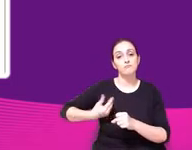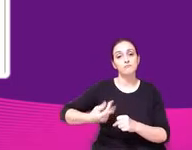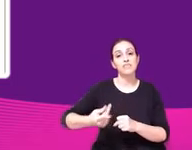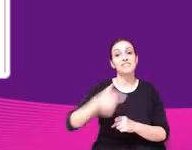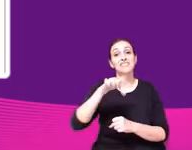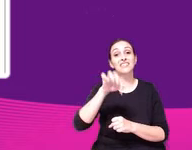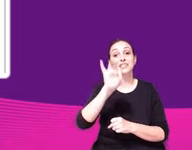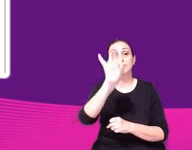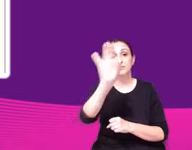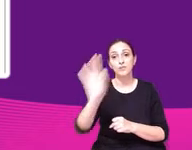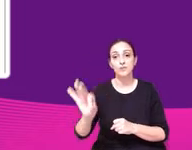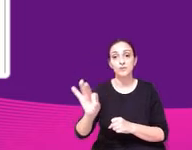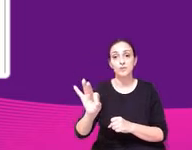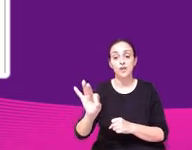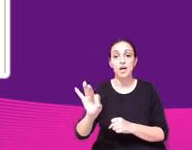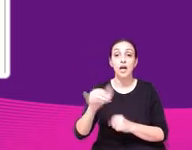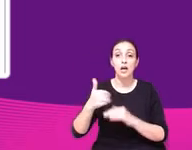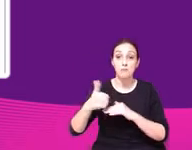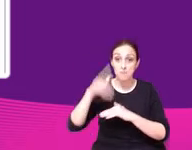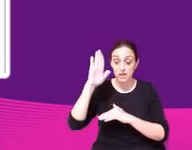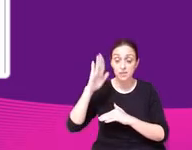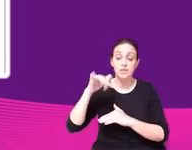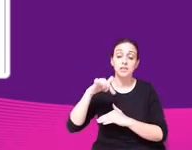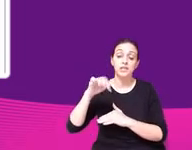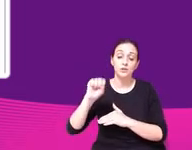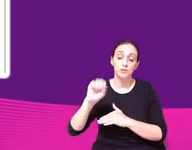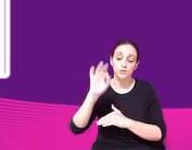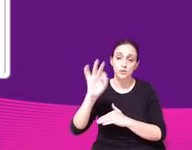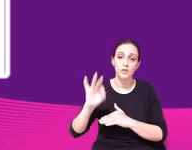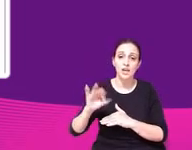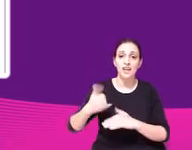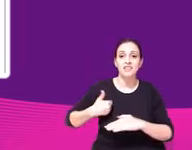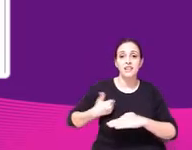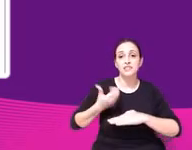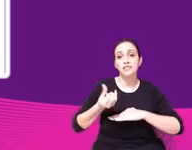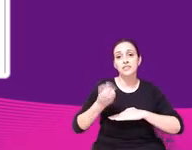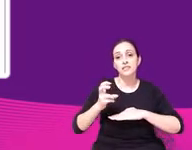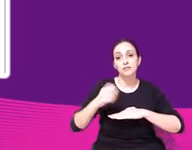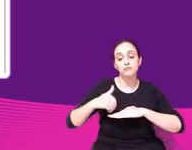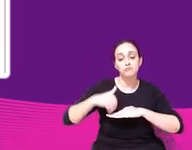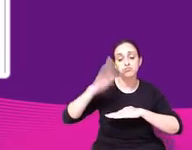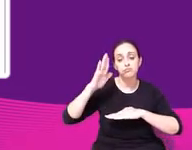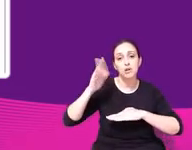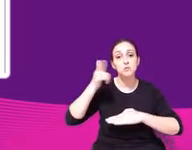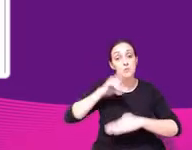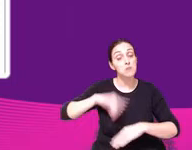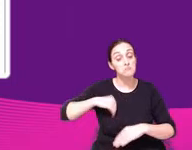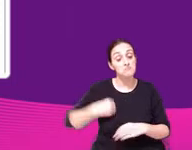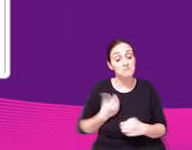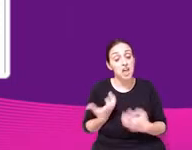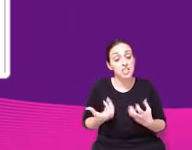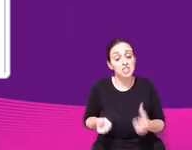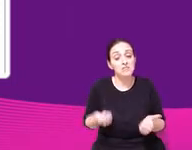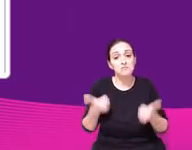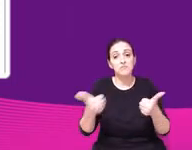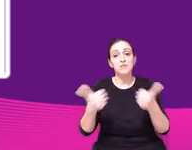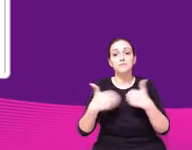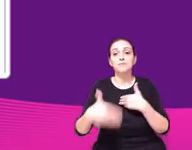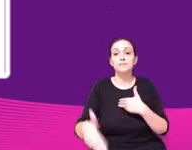do enxerto 58%. Com pacientes acima de 65 anos, é uma sobrevida aceitável. Aqui lá,